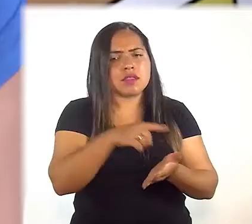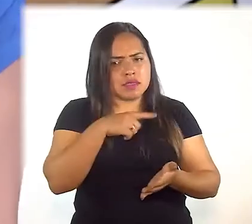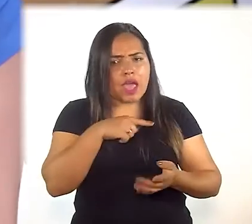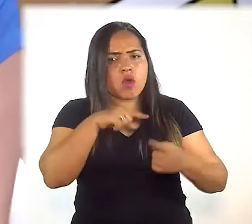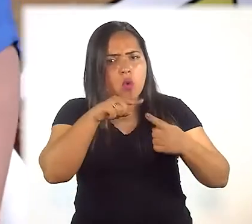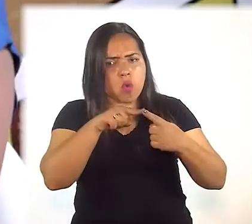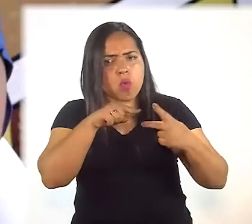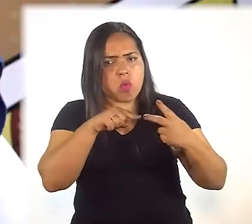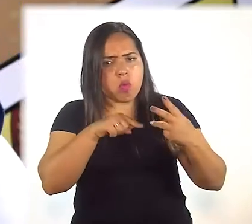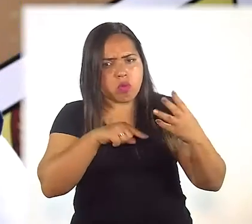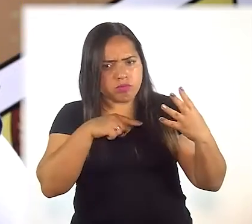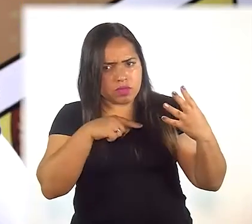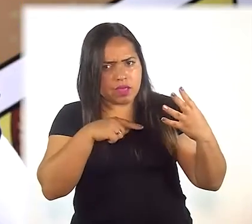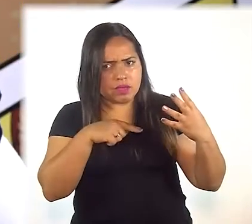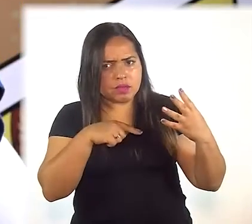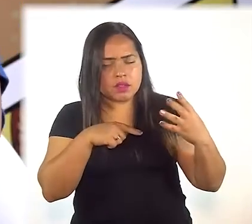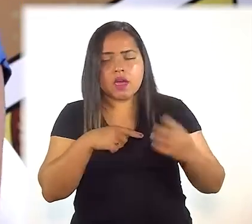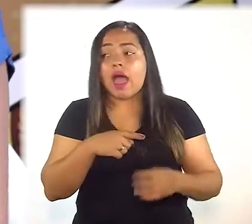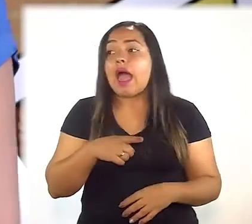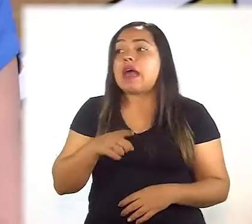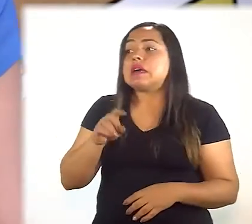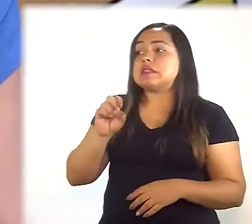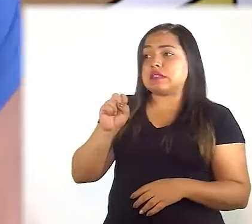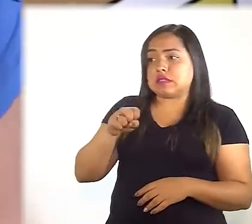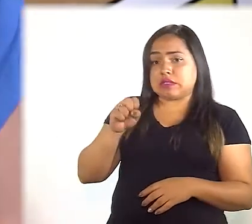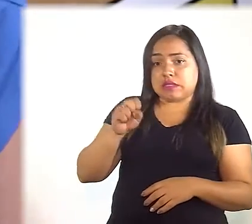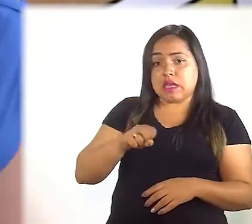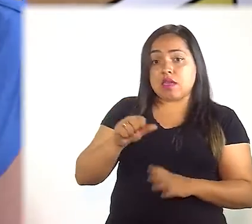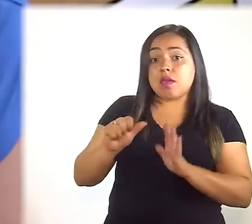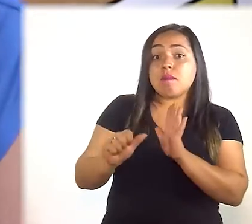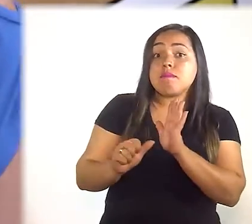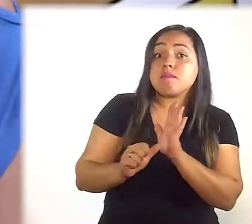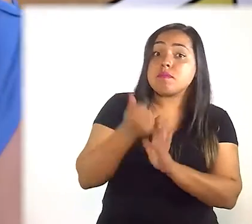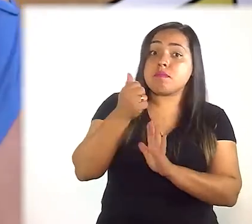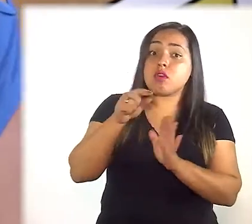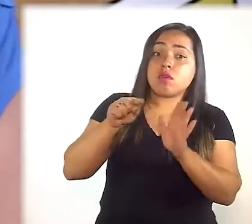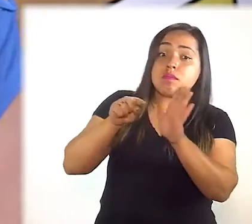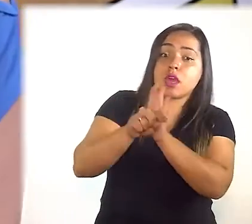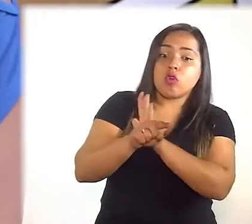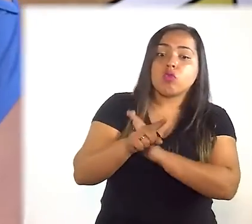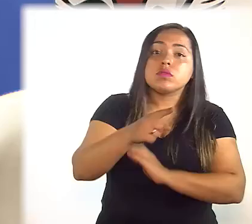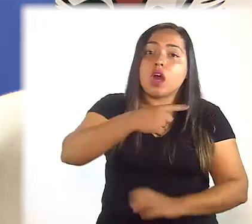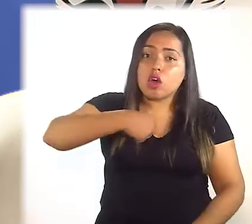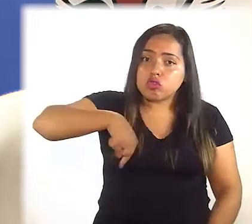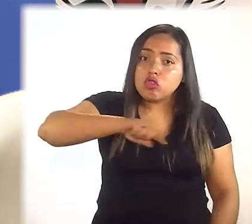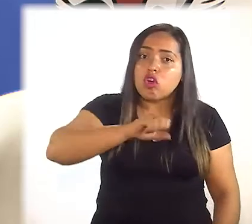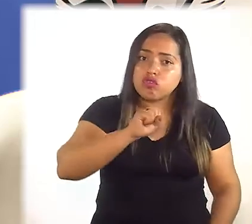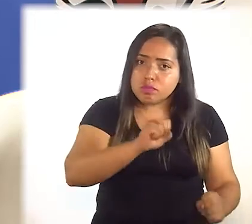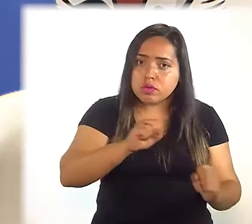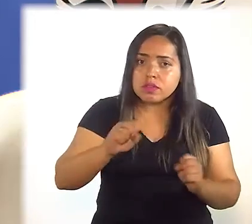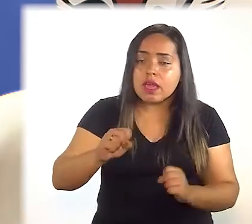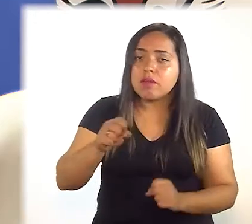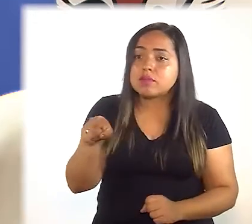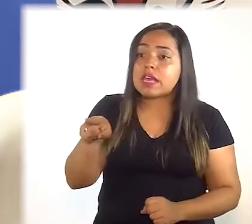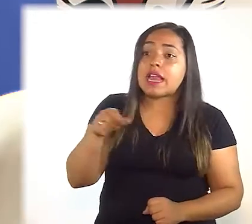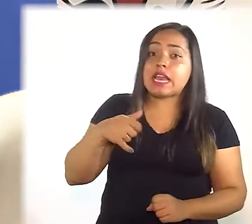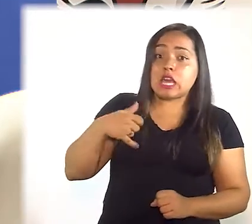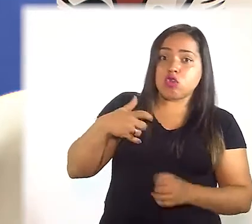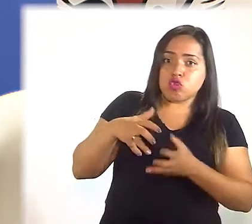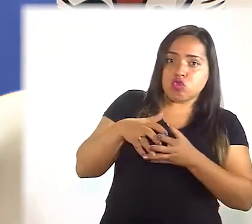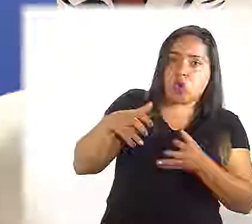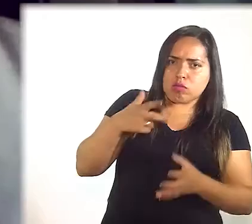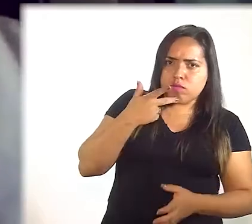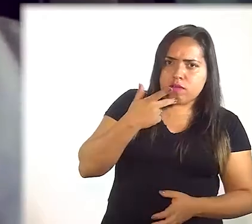que está sofrendo maus tratos. Tem que ler. É como se fosse tipo um passo a passo. A primeira coisa que a gente faz